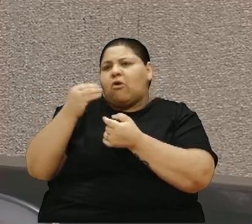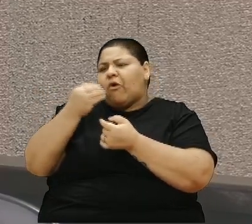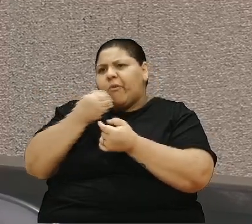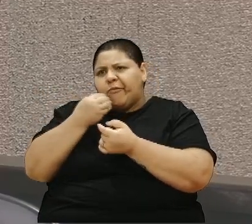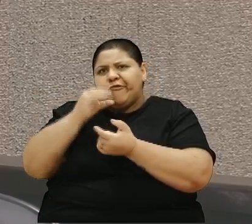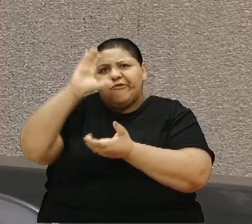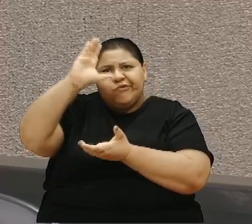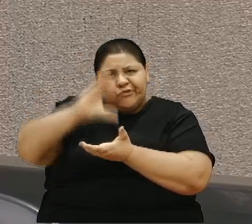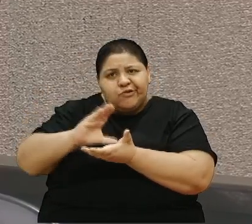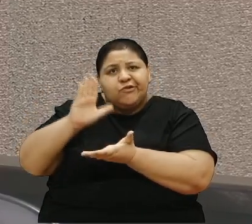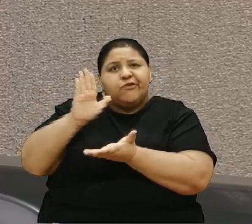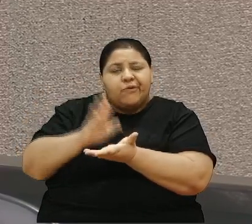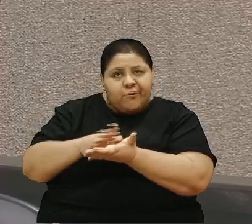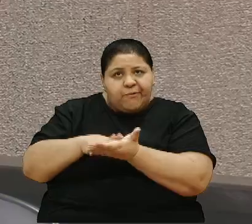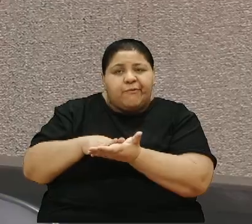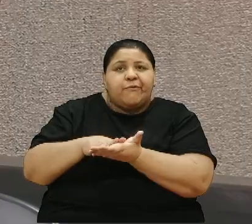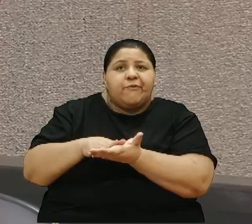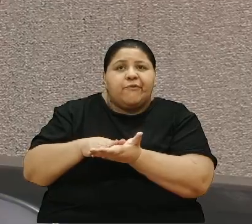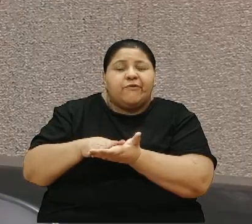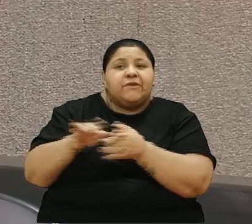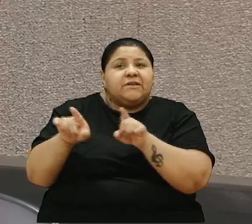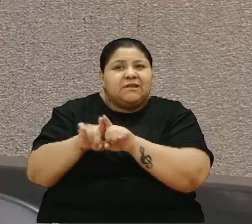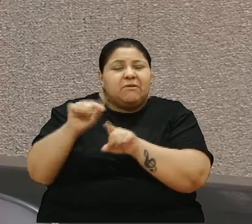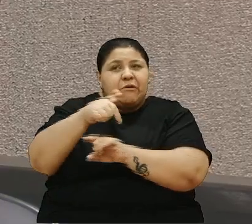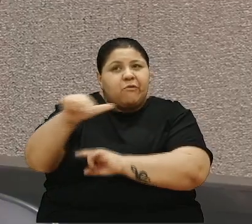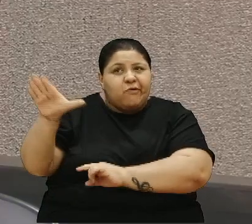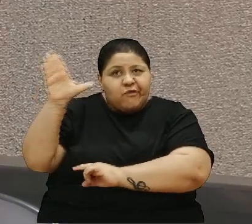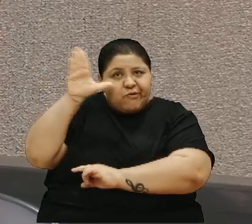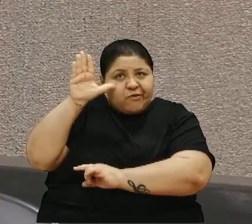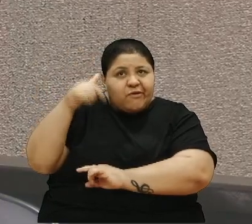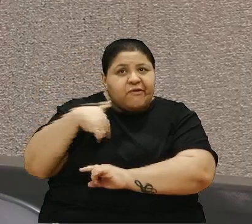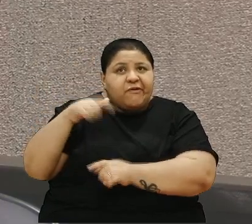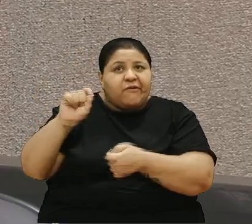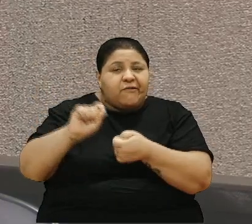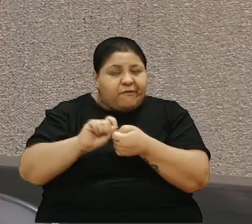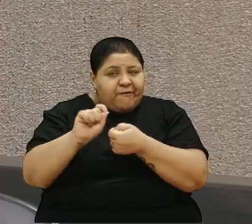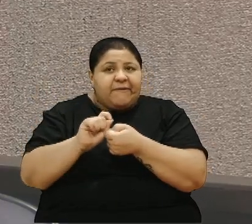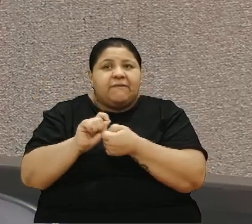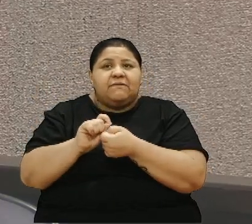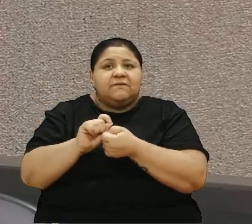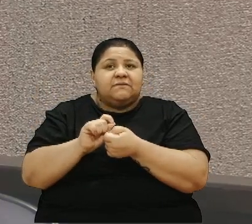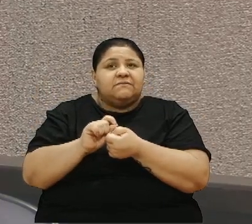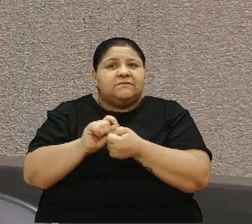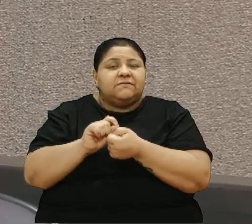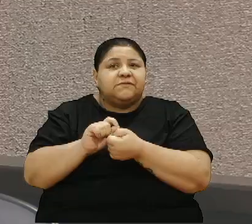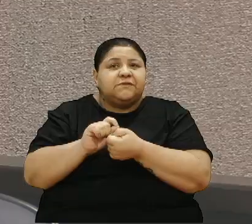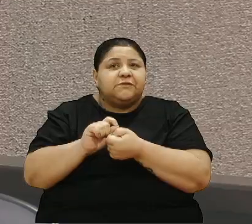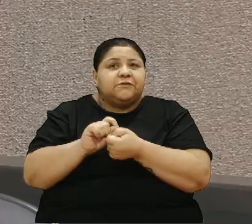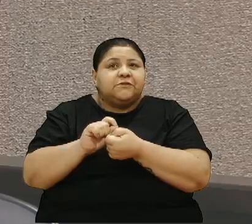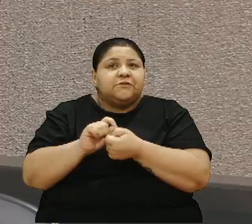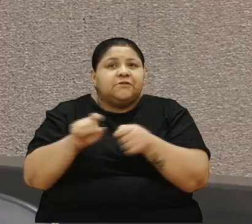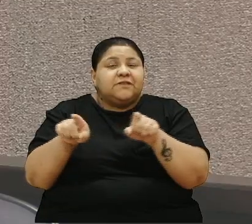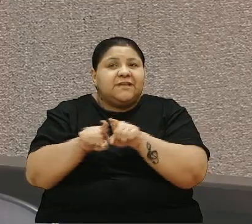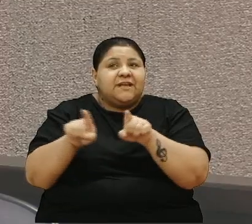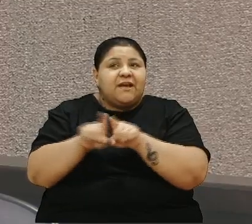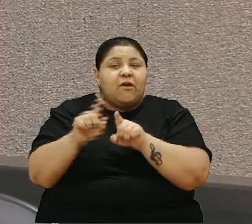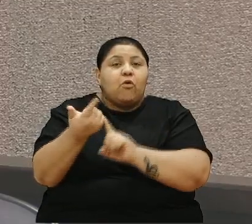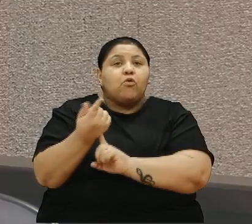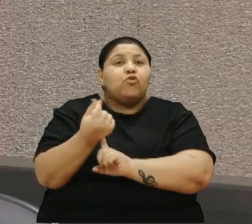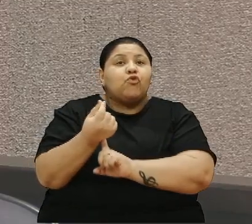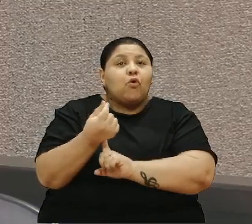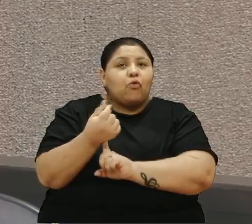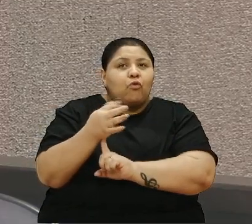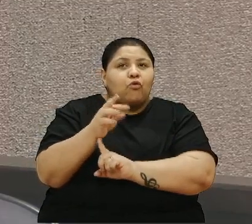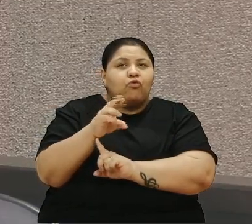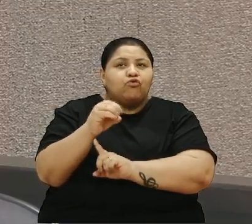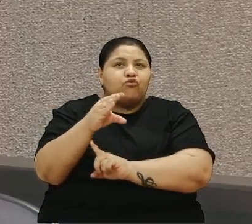contribuinte cobra com razão nesse sentido. E uma outra observação que eu faço, inclusive, e no que diz respeito à questão do troco. É porque muitas